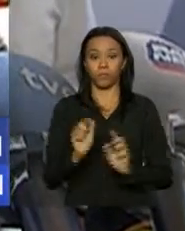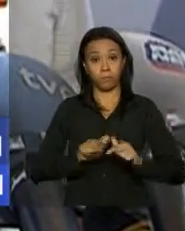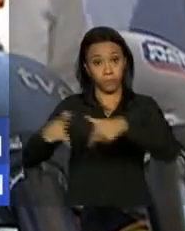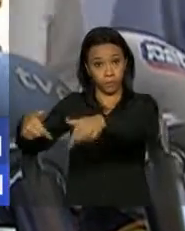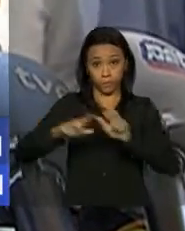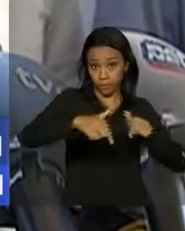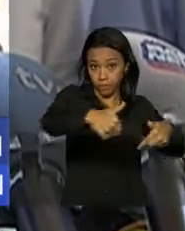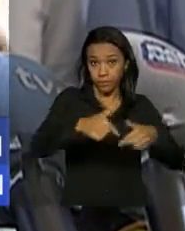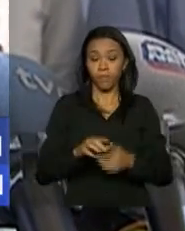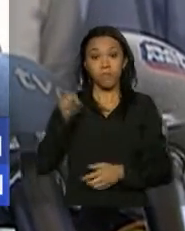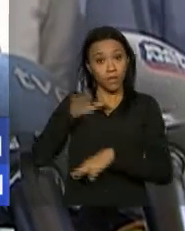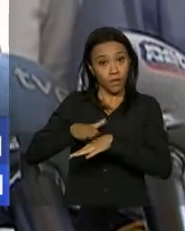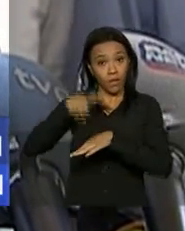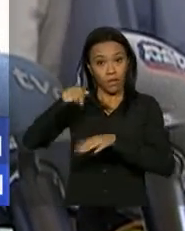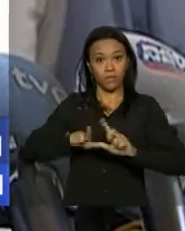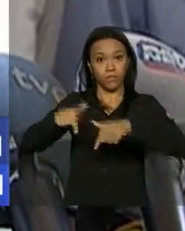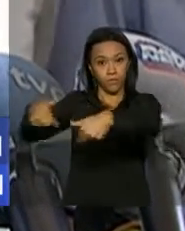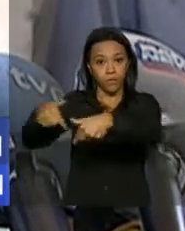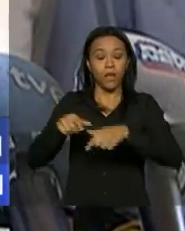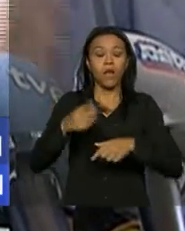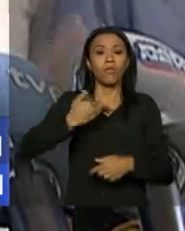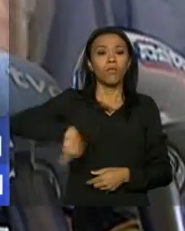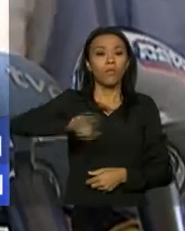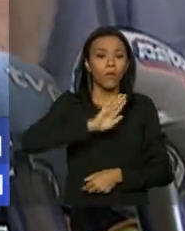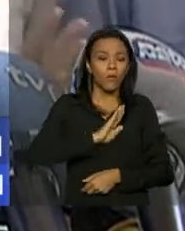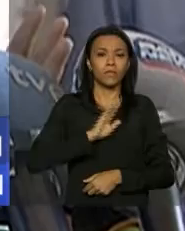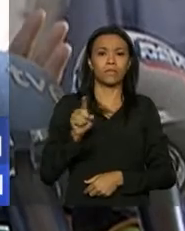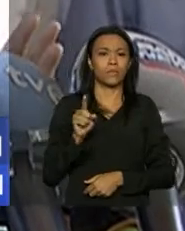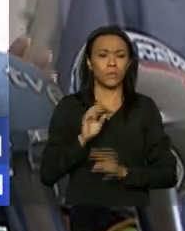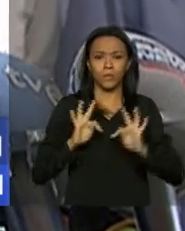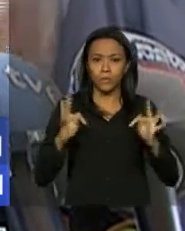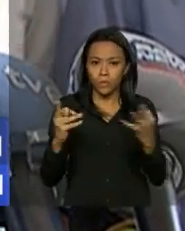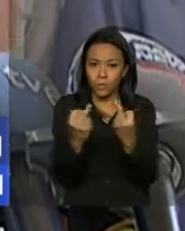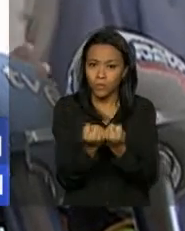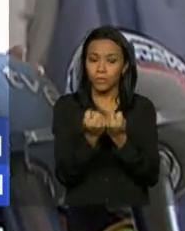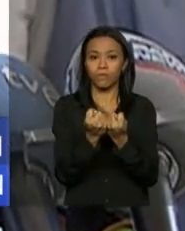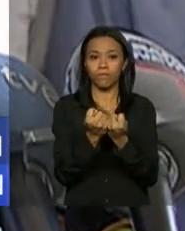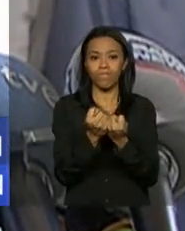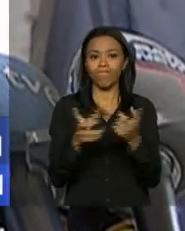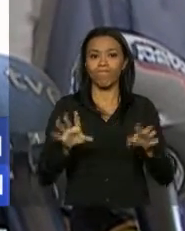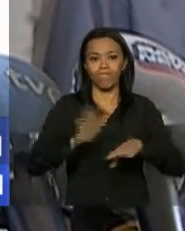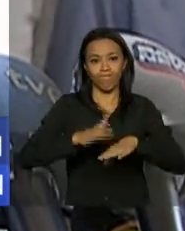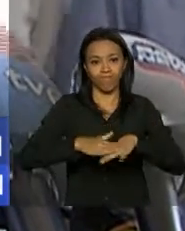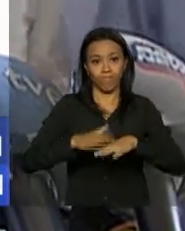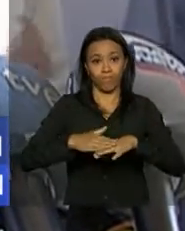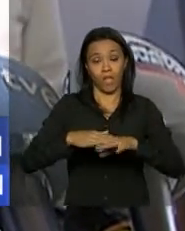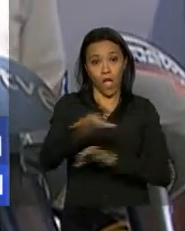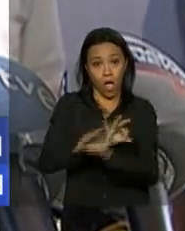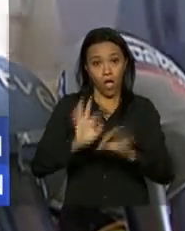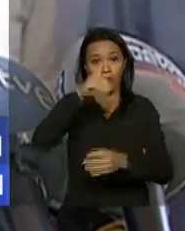ação, nós estamos colocando toda a estrutura do Ministério da Saúde. Eu estou